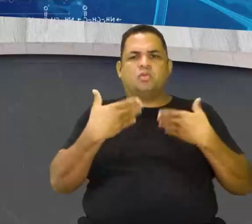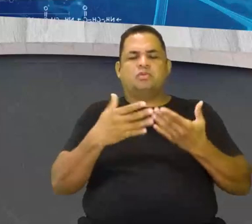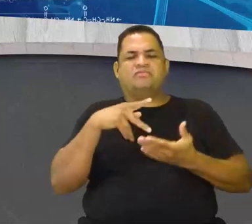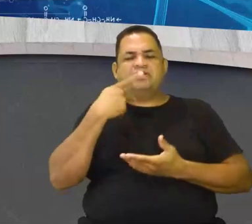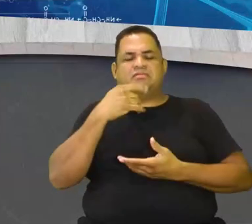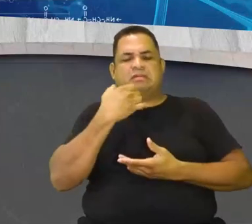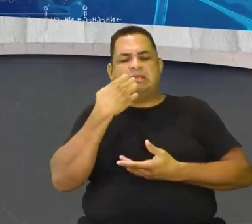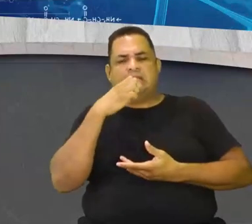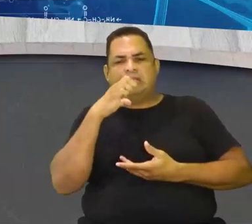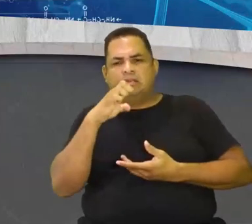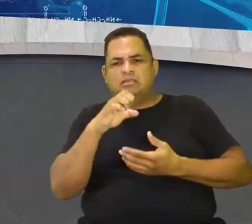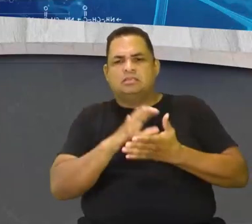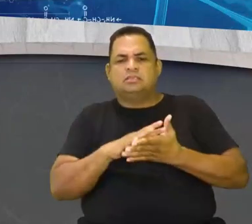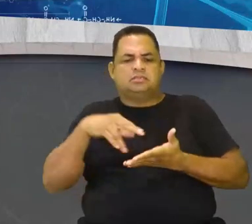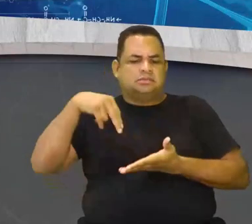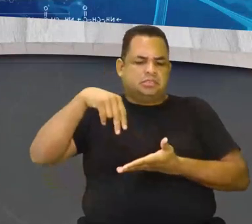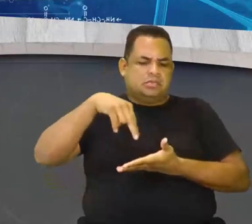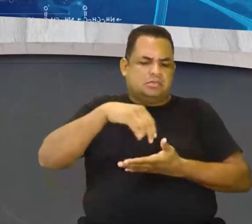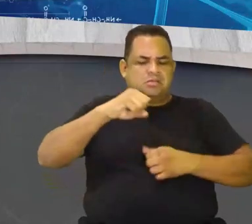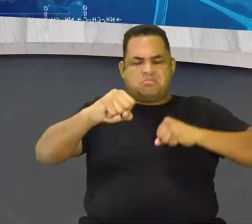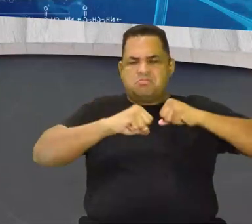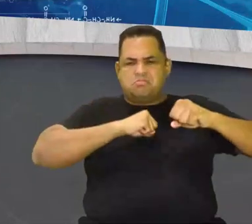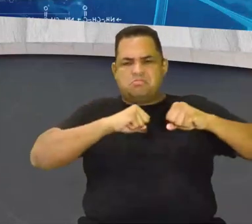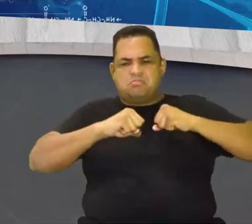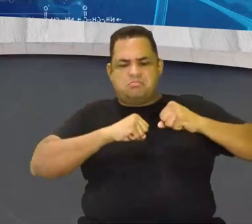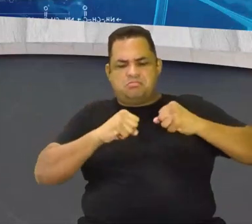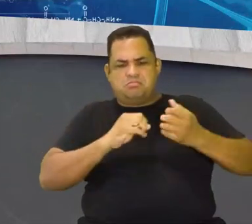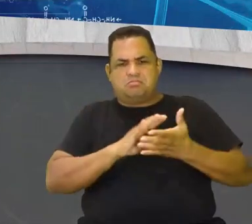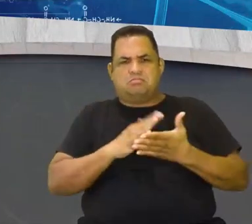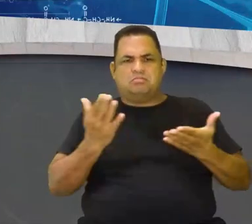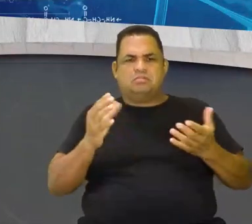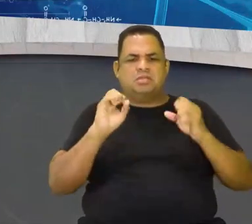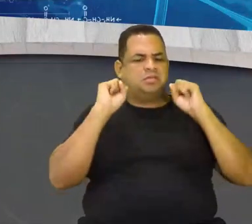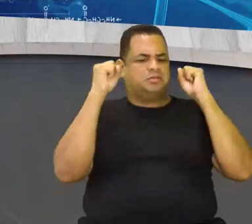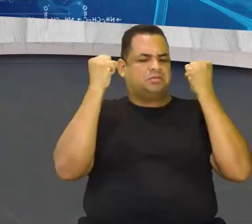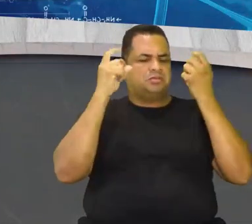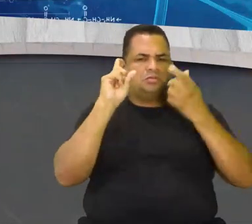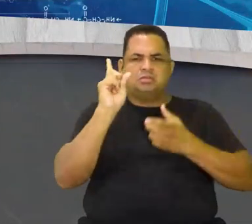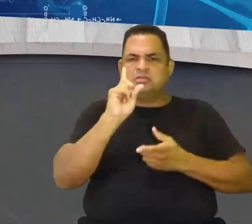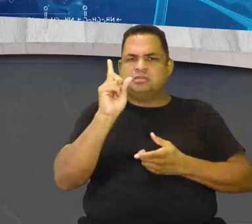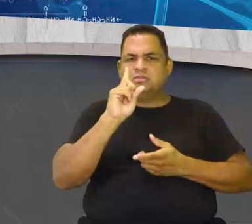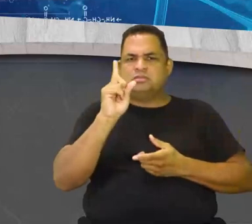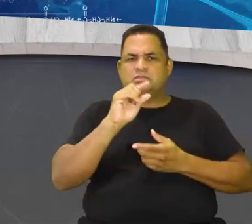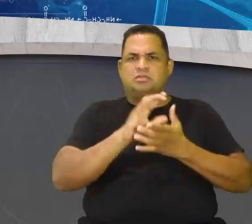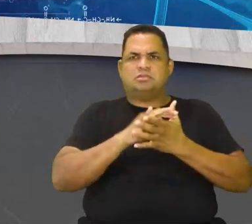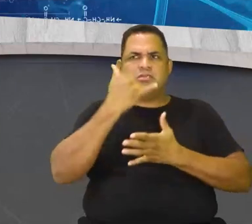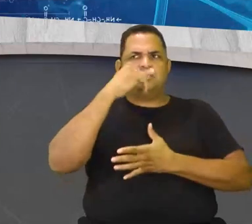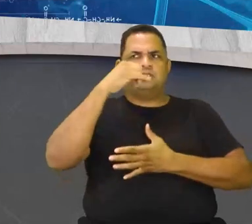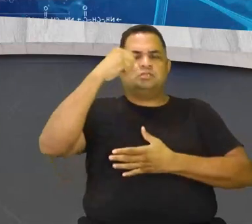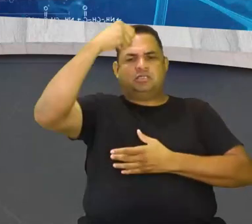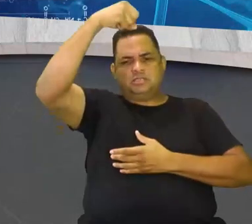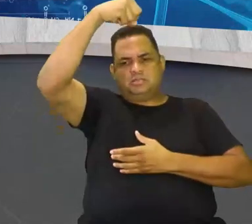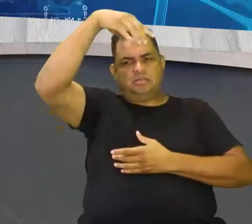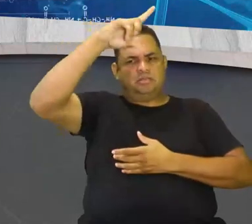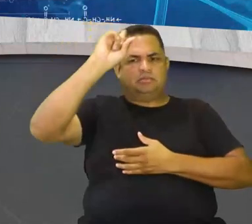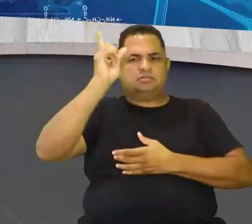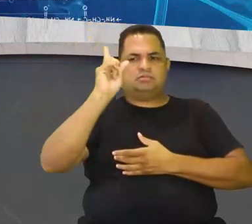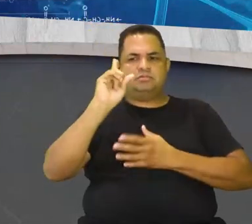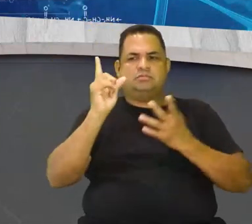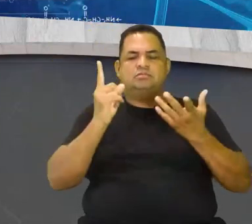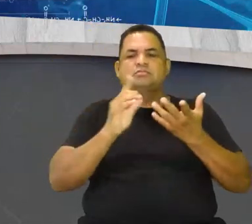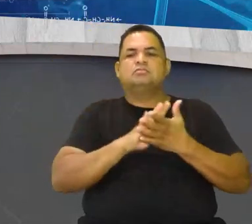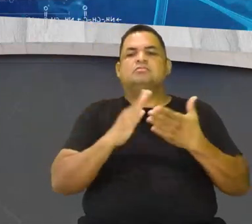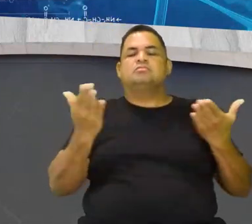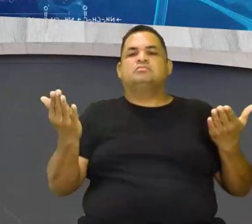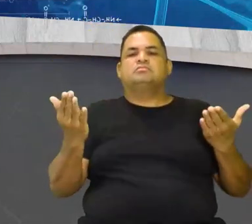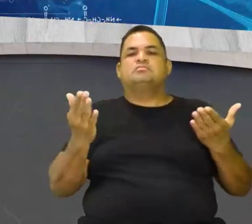energia, pessoal, não é só para andar, correr, para fazer atividade... Não é só energia elétrica, não, da iluminação, não. Né? Exatamente, nós estamos